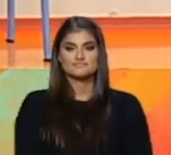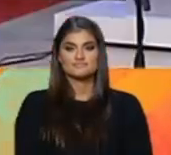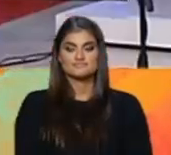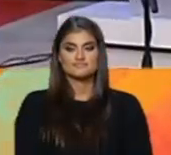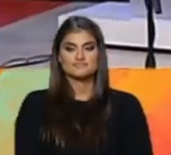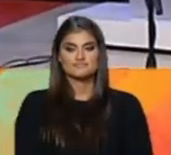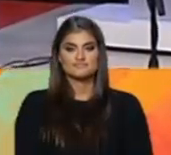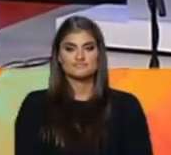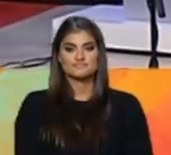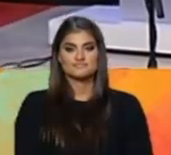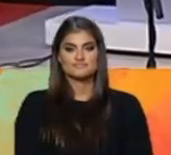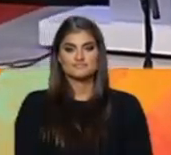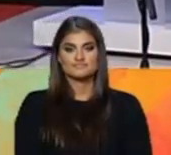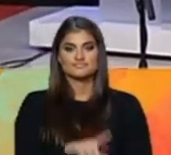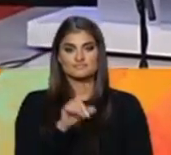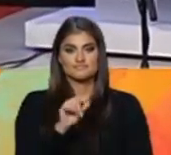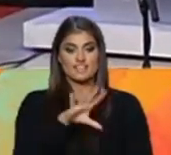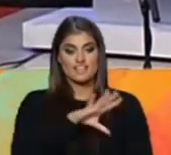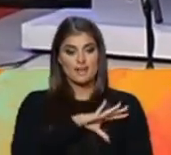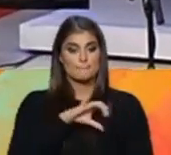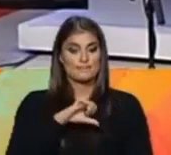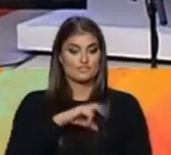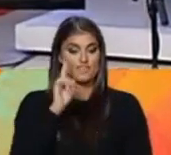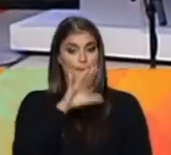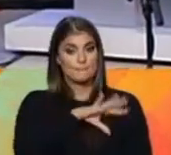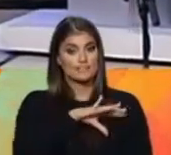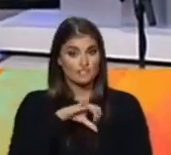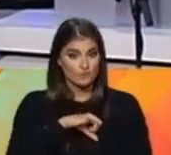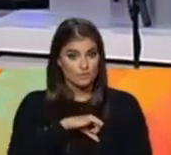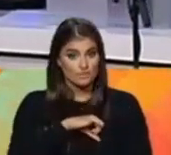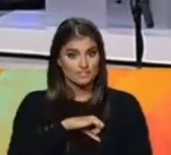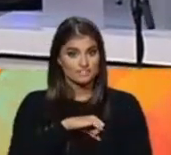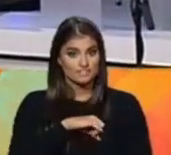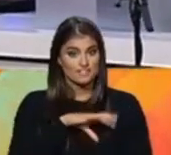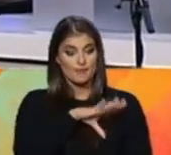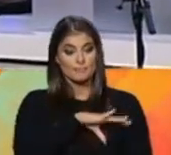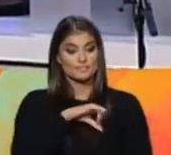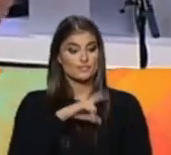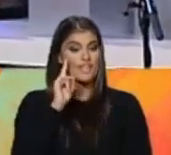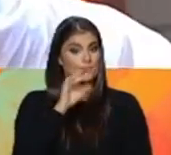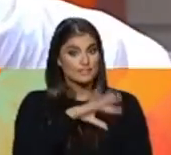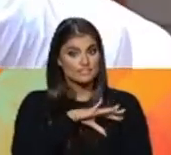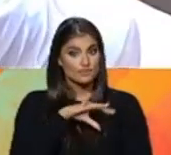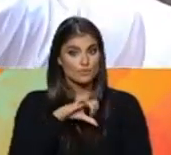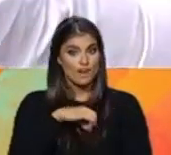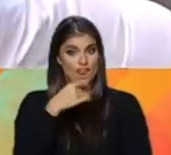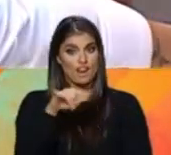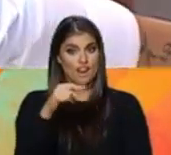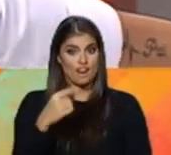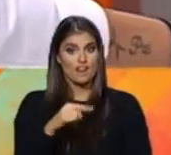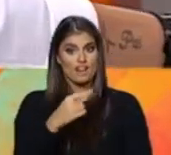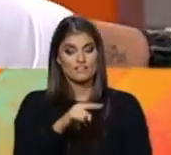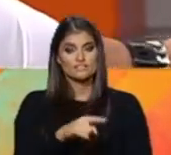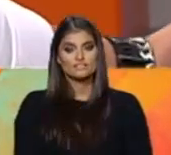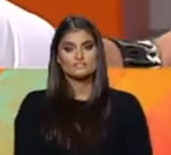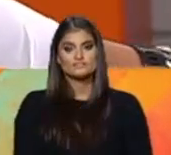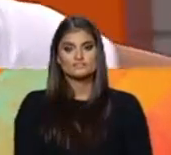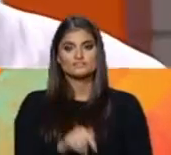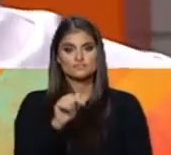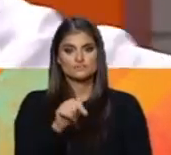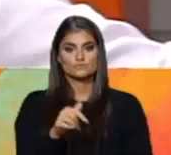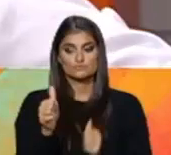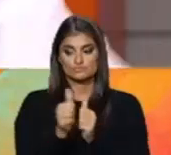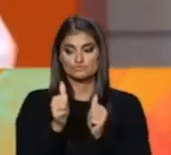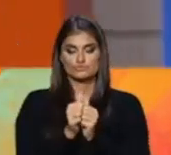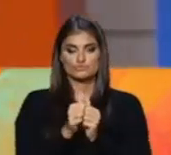Ah, patrão e a patroa, ah, patrão e a patroa, estás aqui à